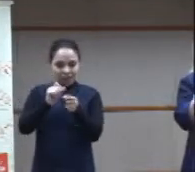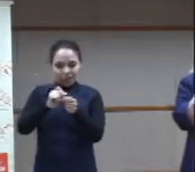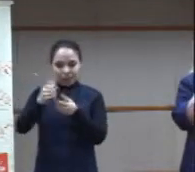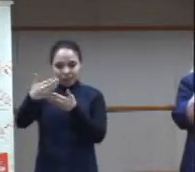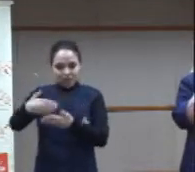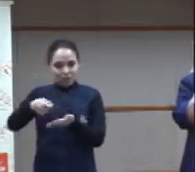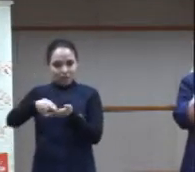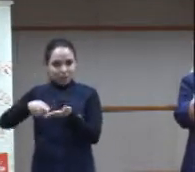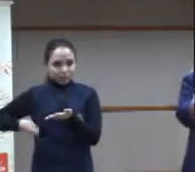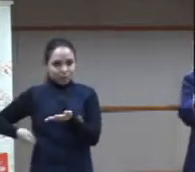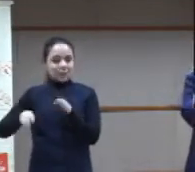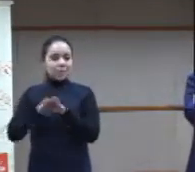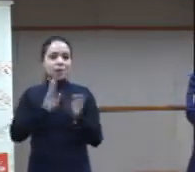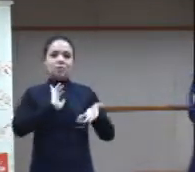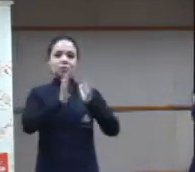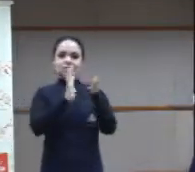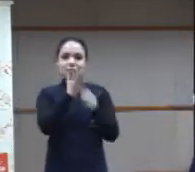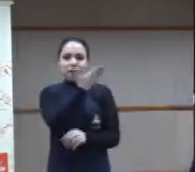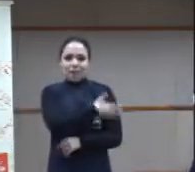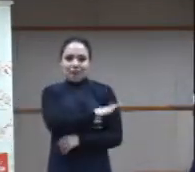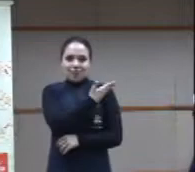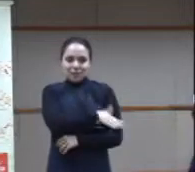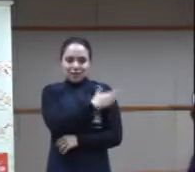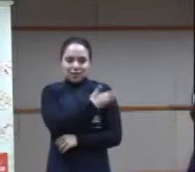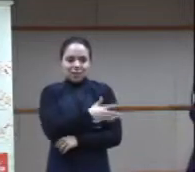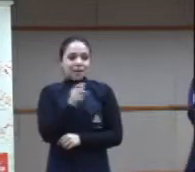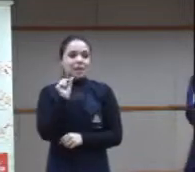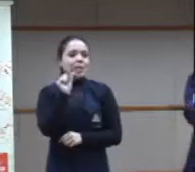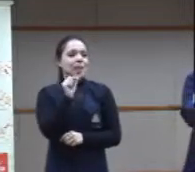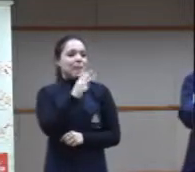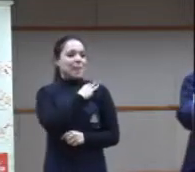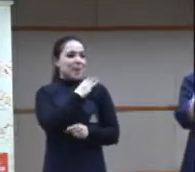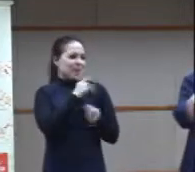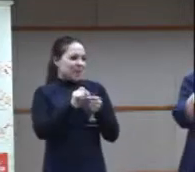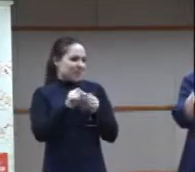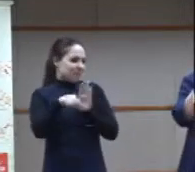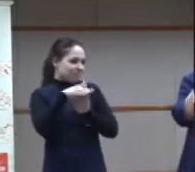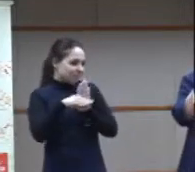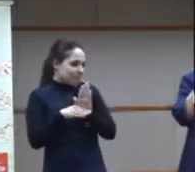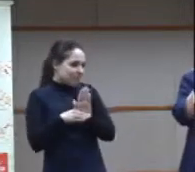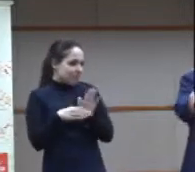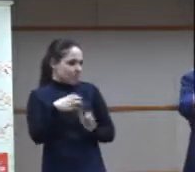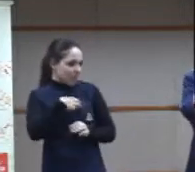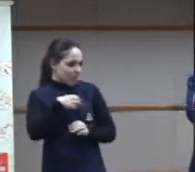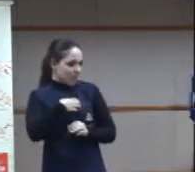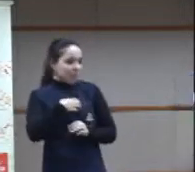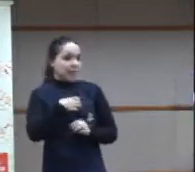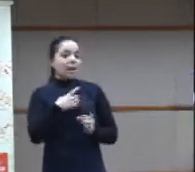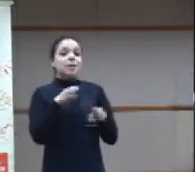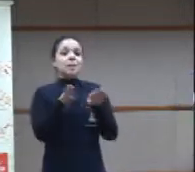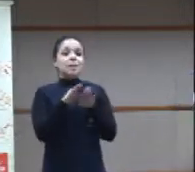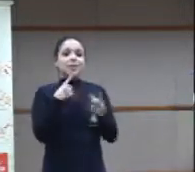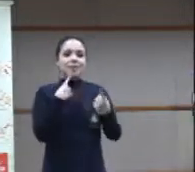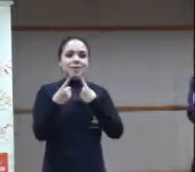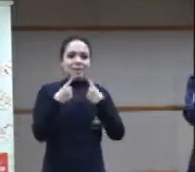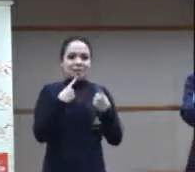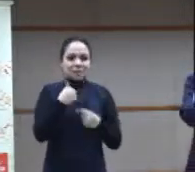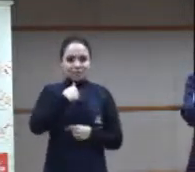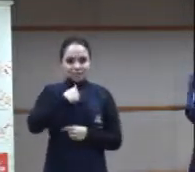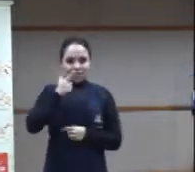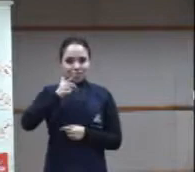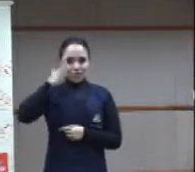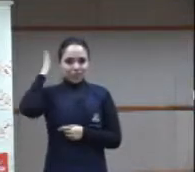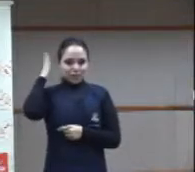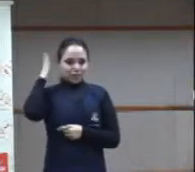uma prova escrita, que foram formuladas pelo Marco Riens para o Ciane, e a entrevista com a minha